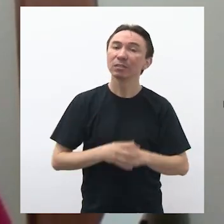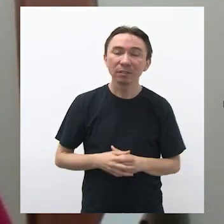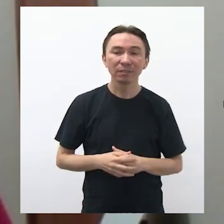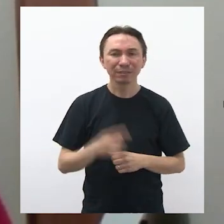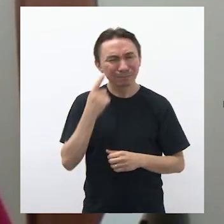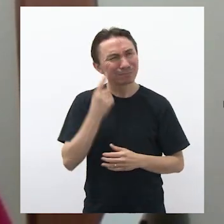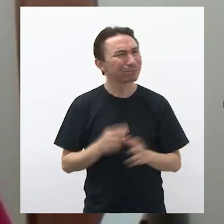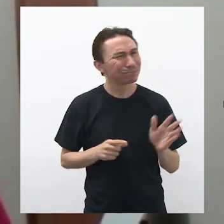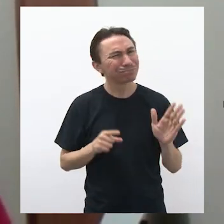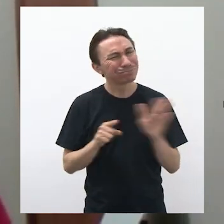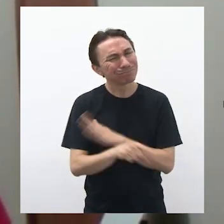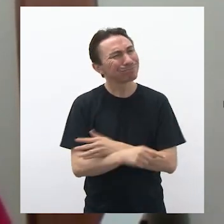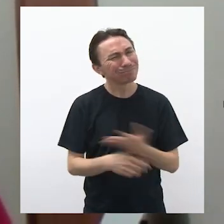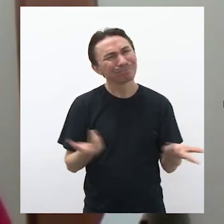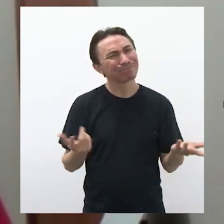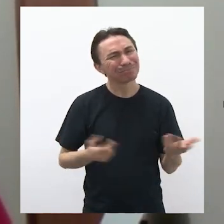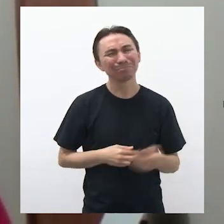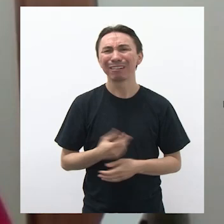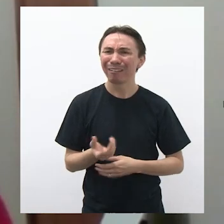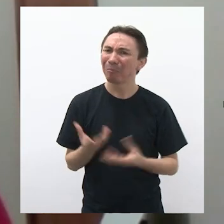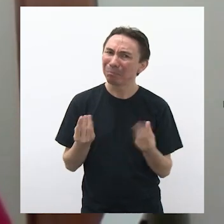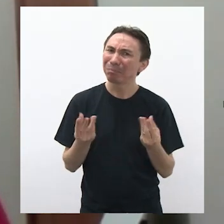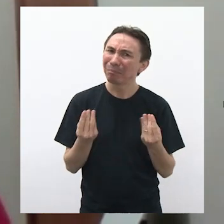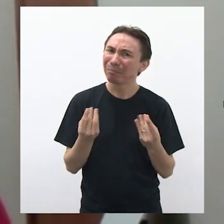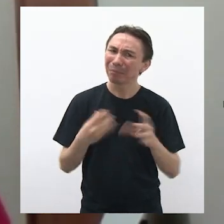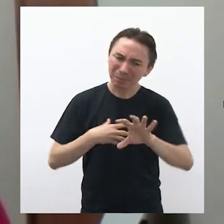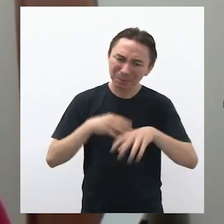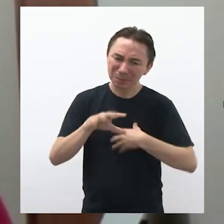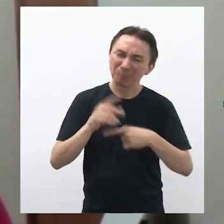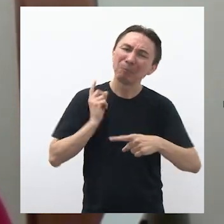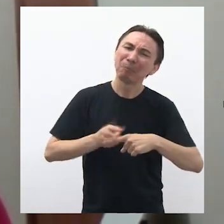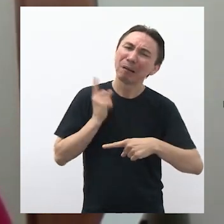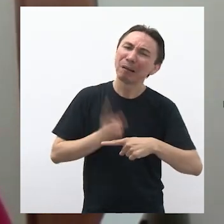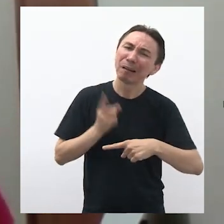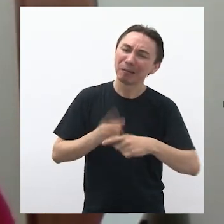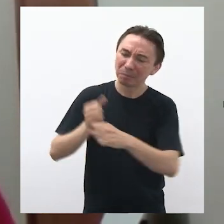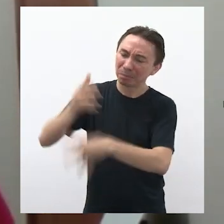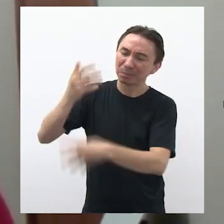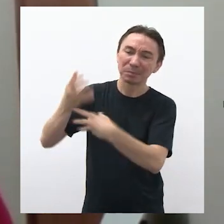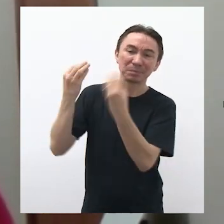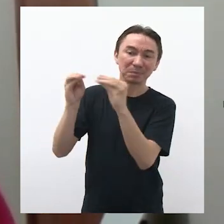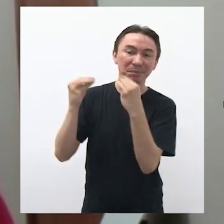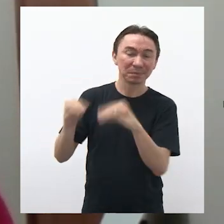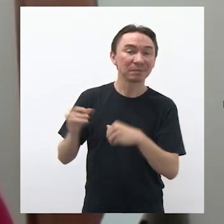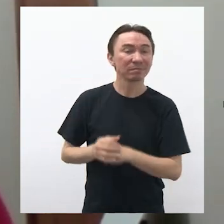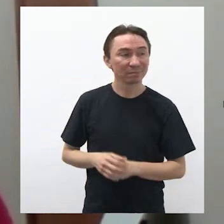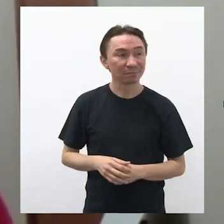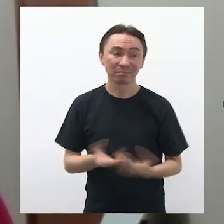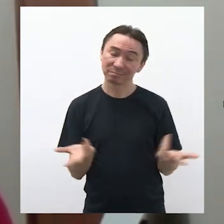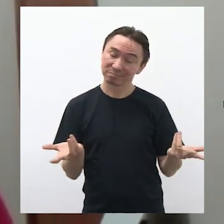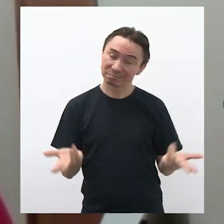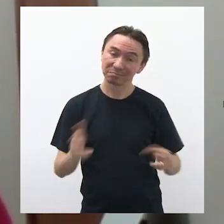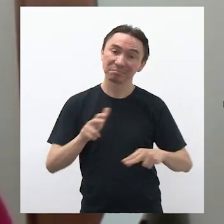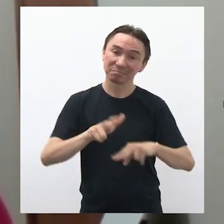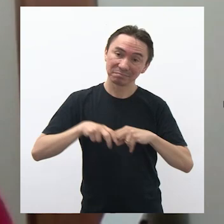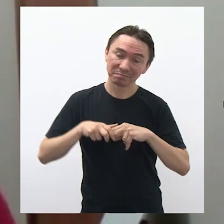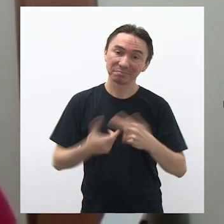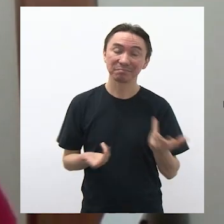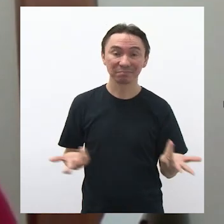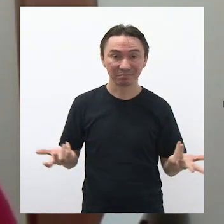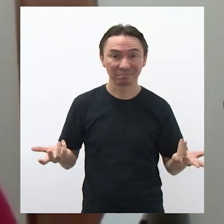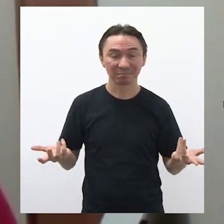questionando aqui. Por que tanta empatia aqui no chat? É por isso que a Edna vai falando, né? E o pessoal vai contribuindo